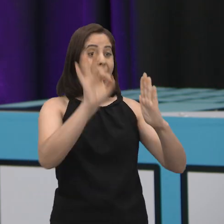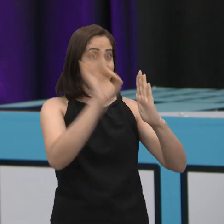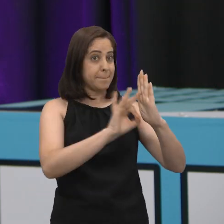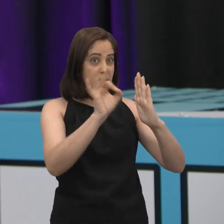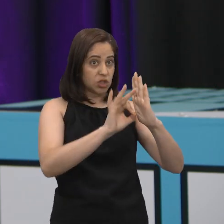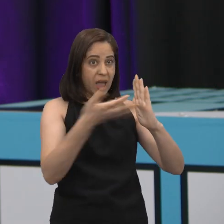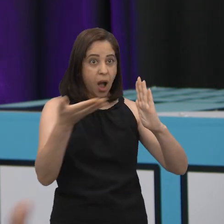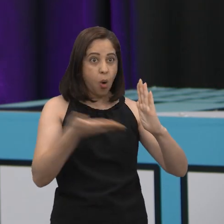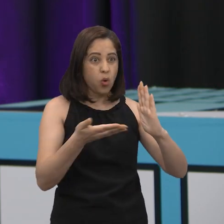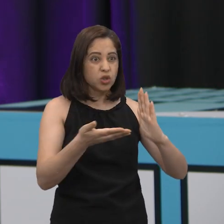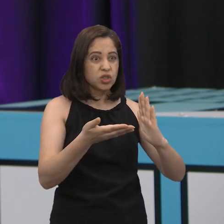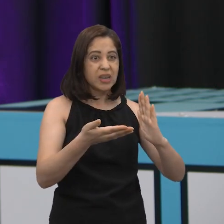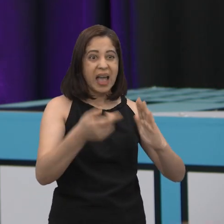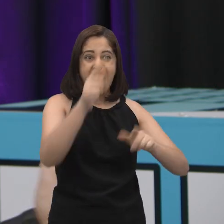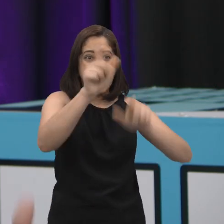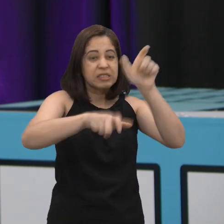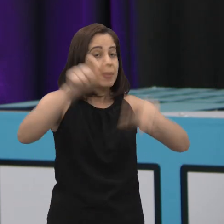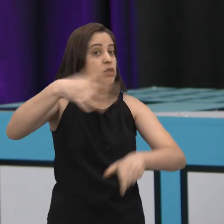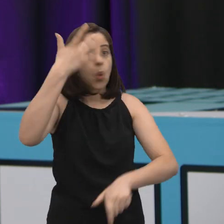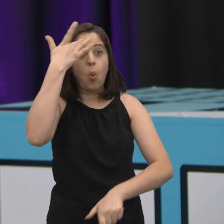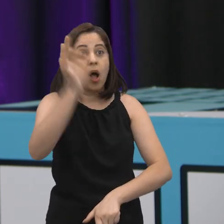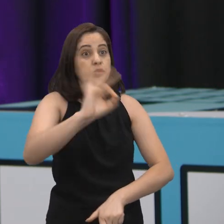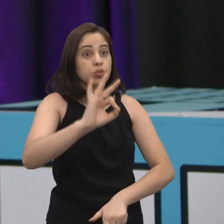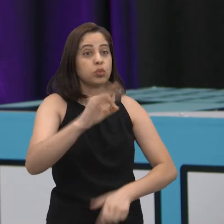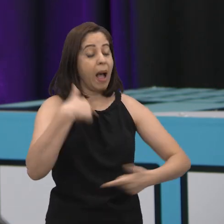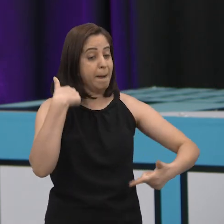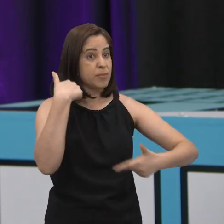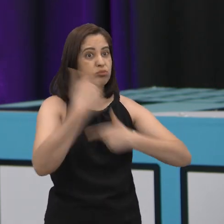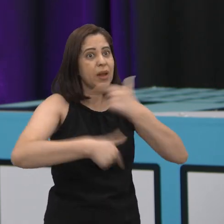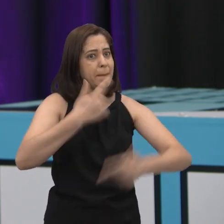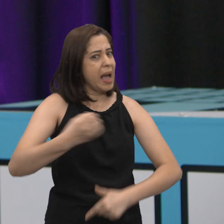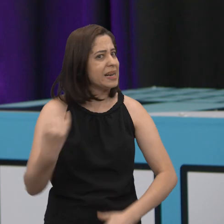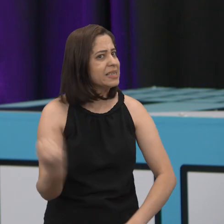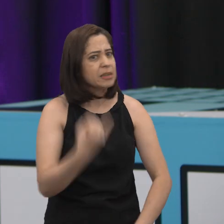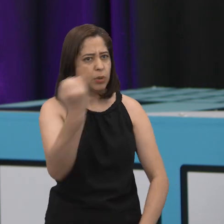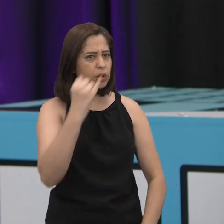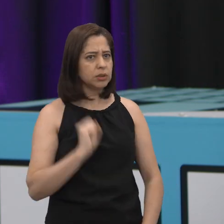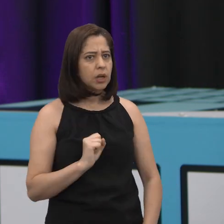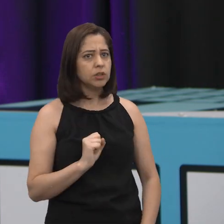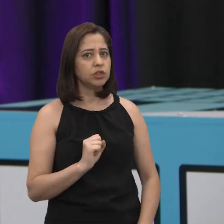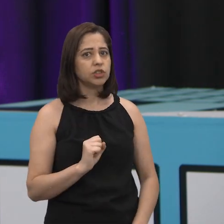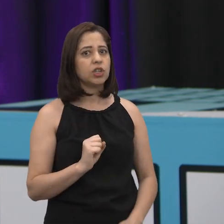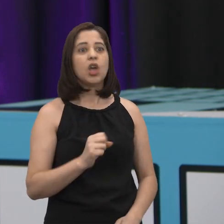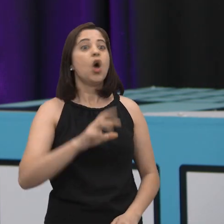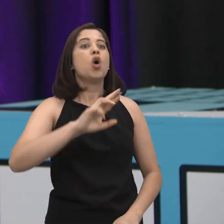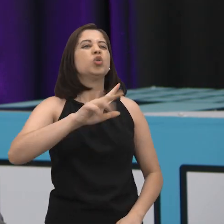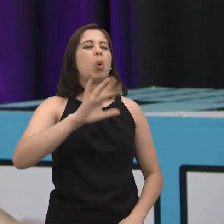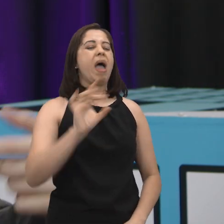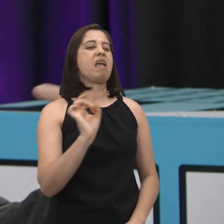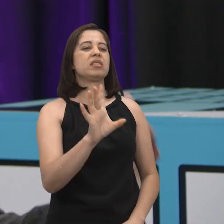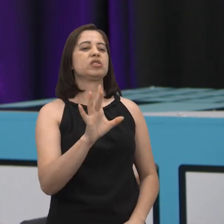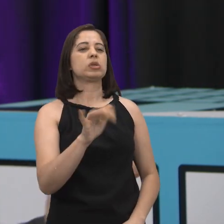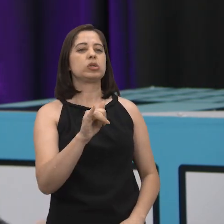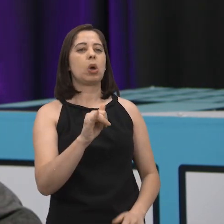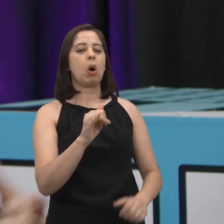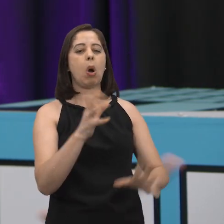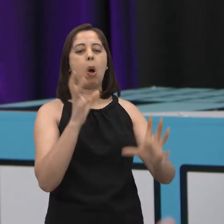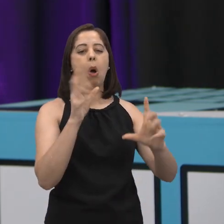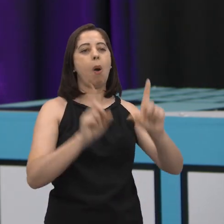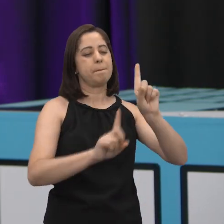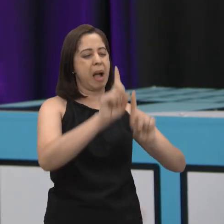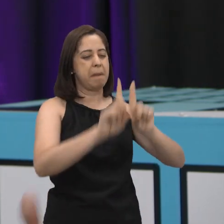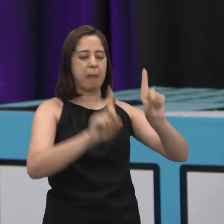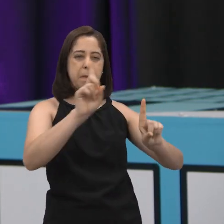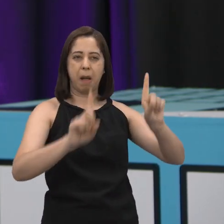brasileiros não têm a dimensão da importância do trabalho que o IBGE tem, Sim. que não é só o censo, que ocorre uma vez a cada 10 anos, mas é uma série de